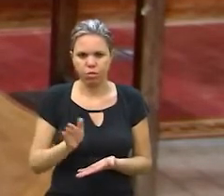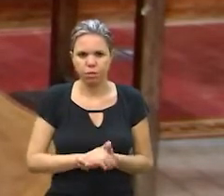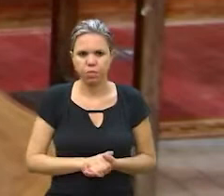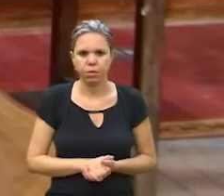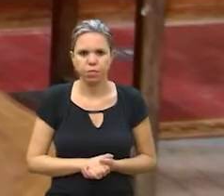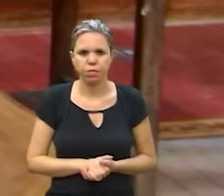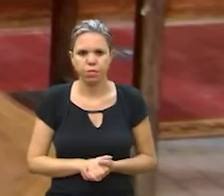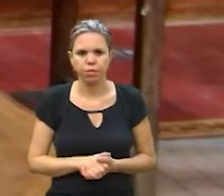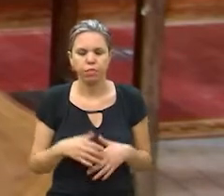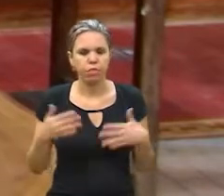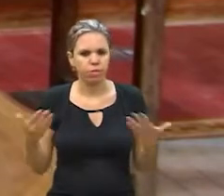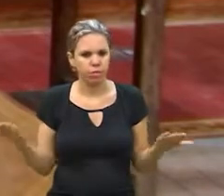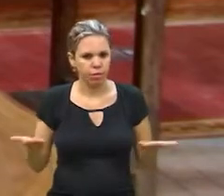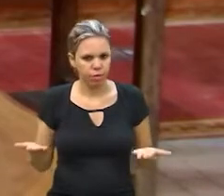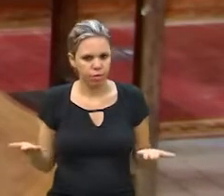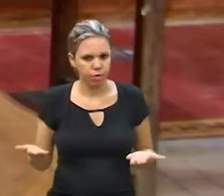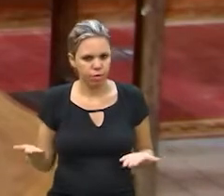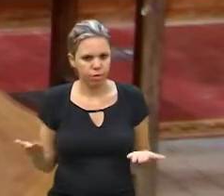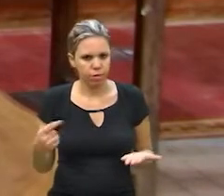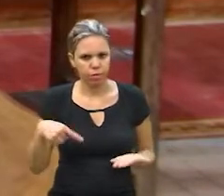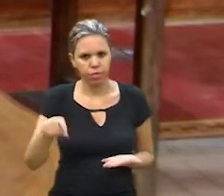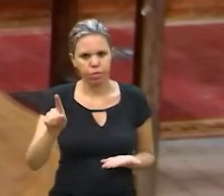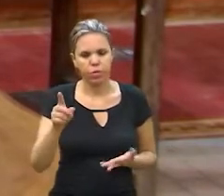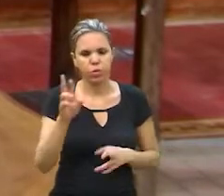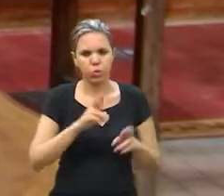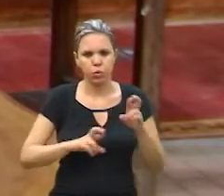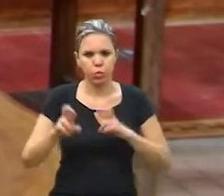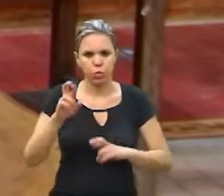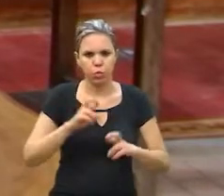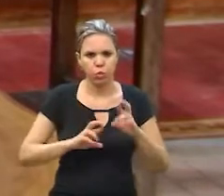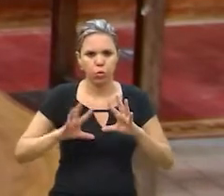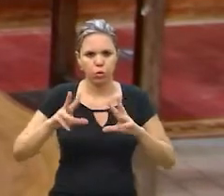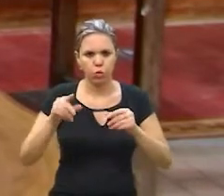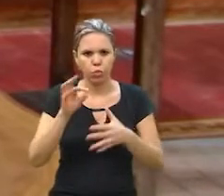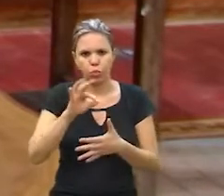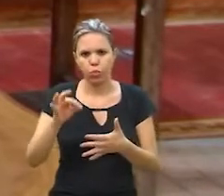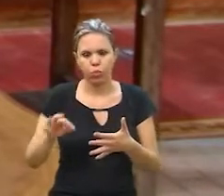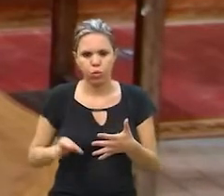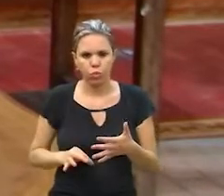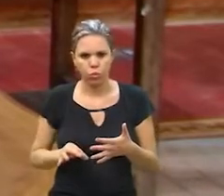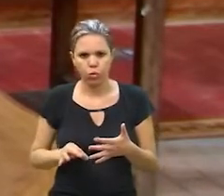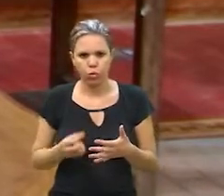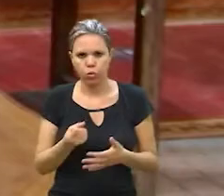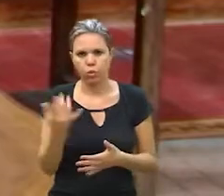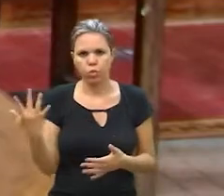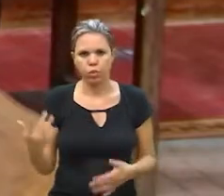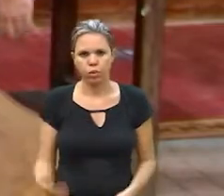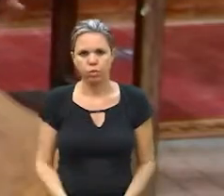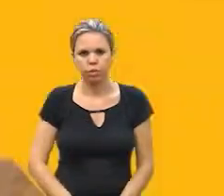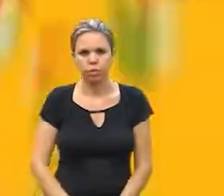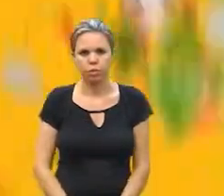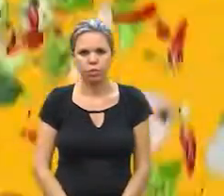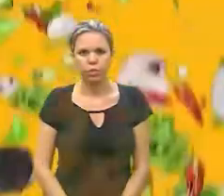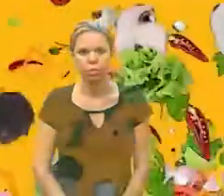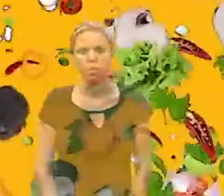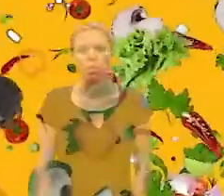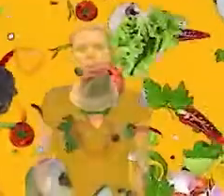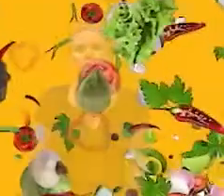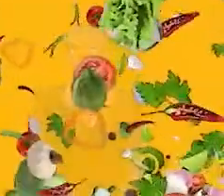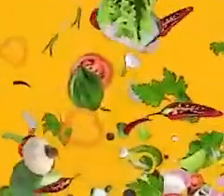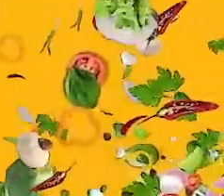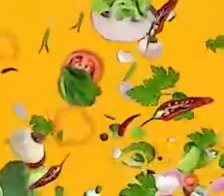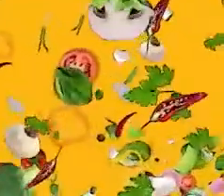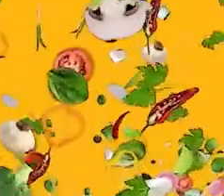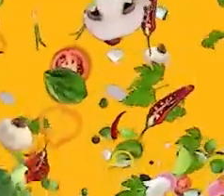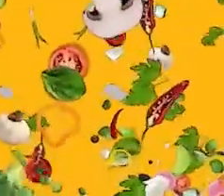né? Então, agora, você vai conferir tudo que vai na nossa receita e as quantidades. Olha aí. Anote